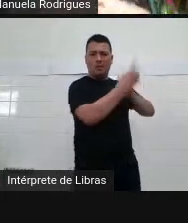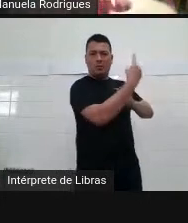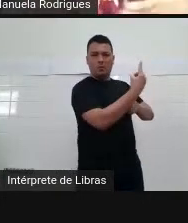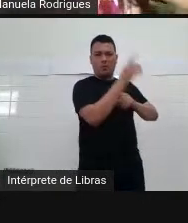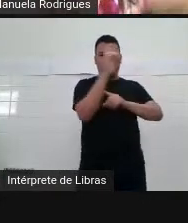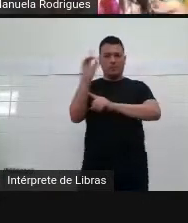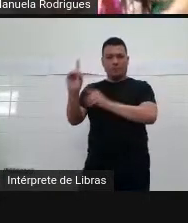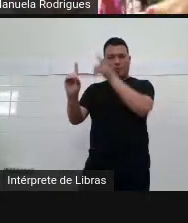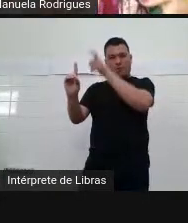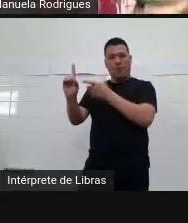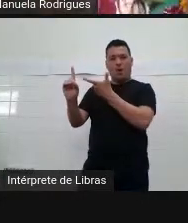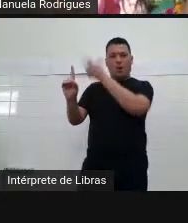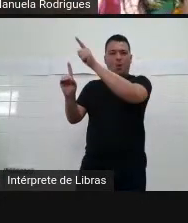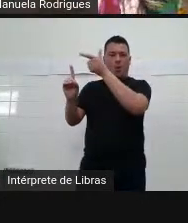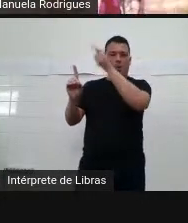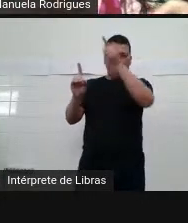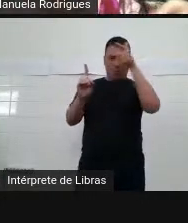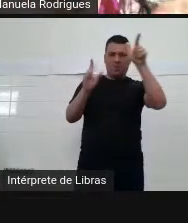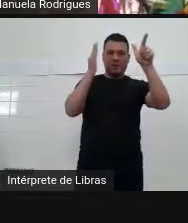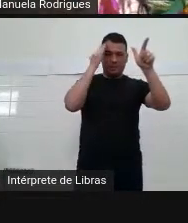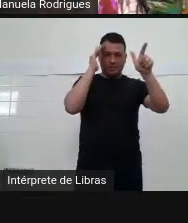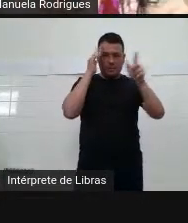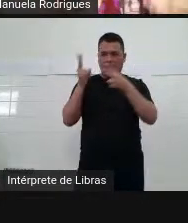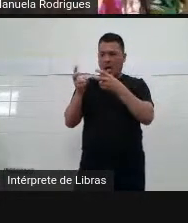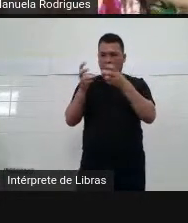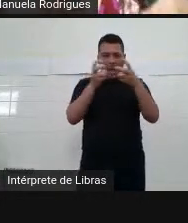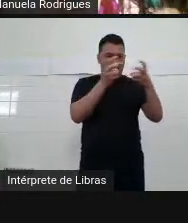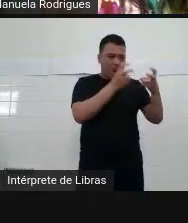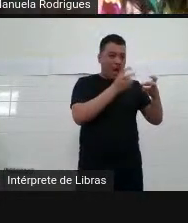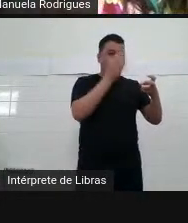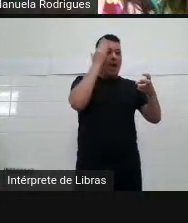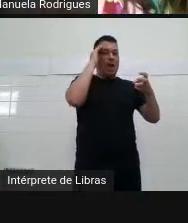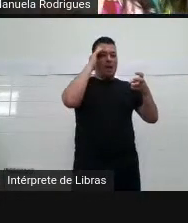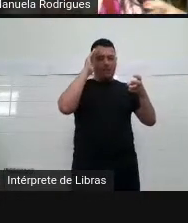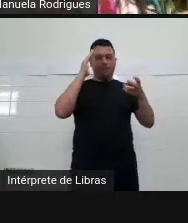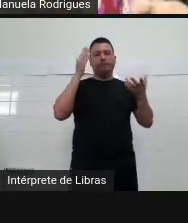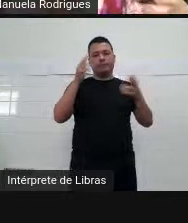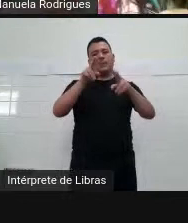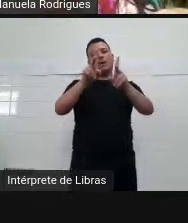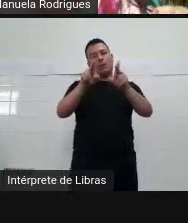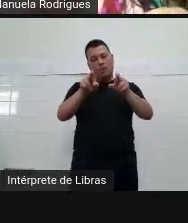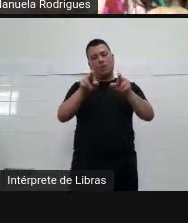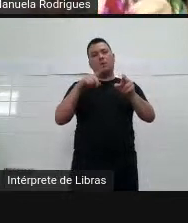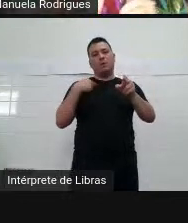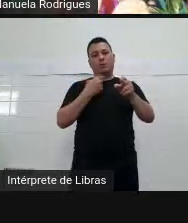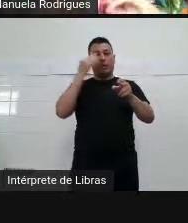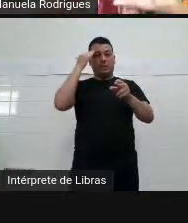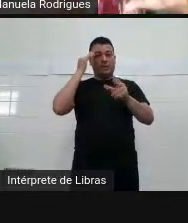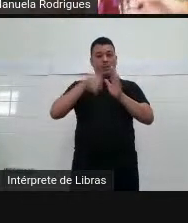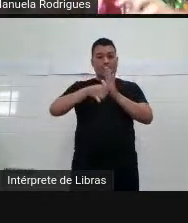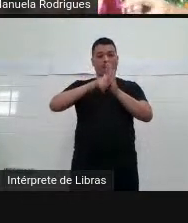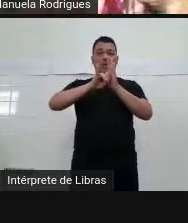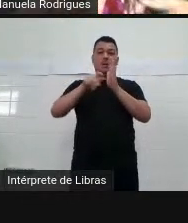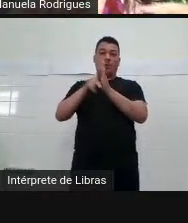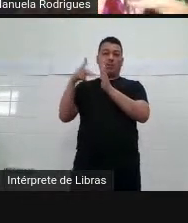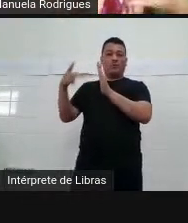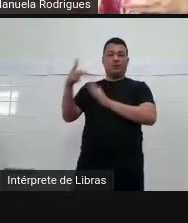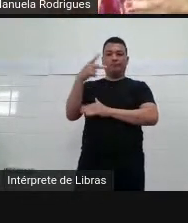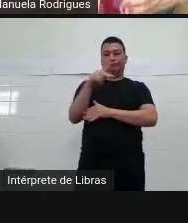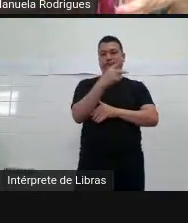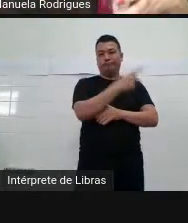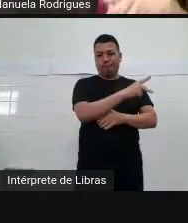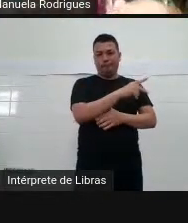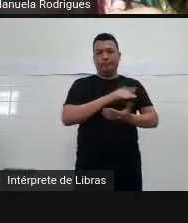que entendemos esse corpo como essa construção cultural, né, esse